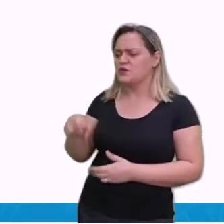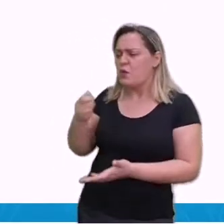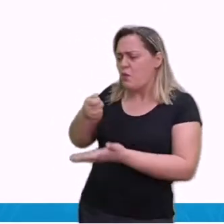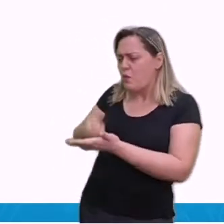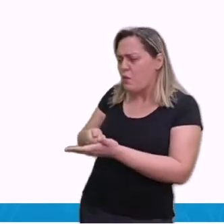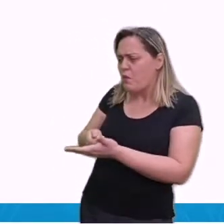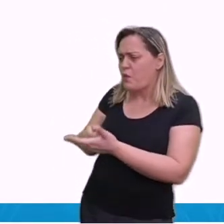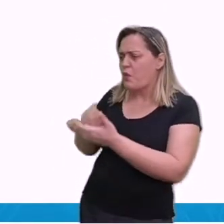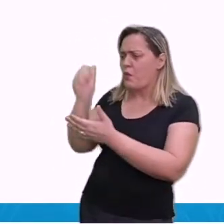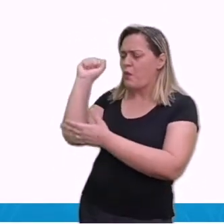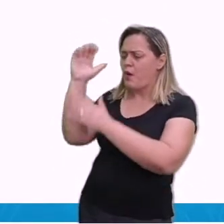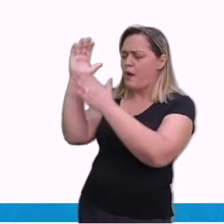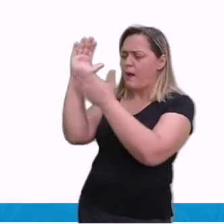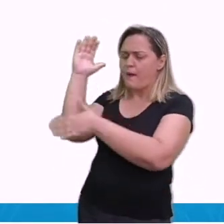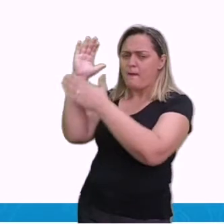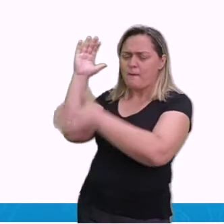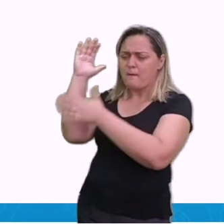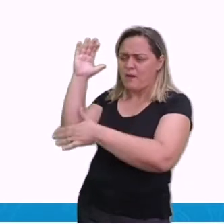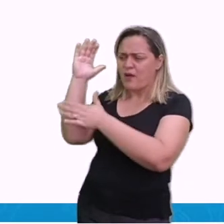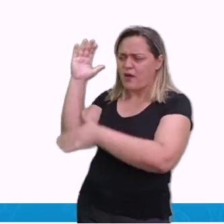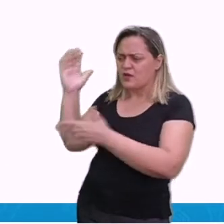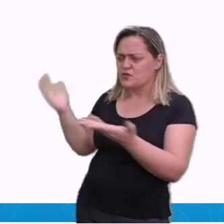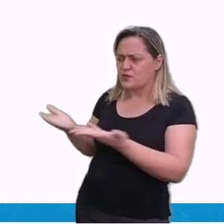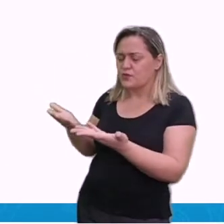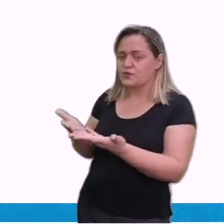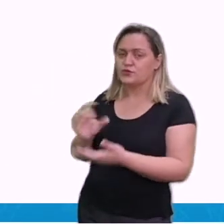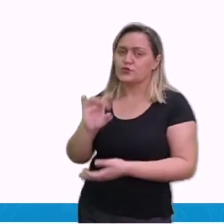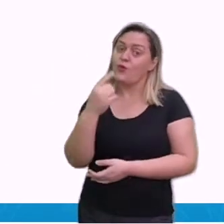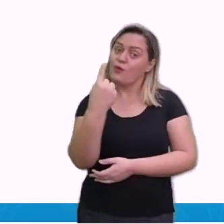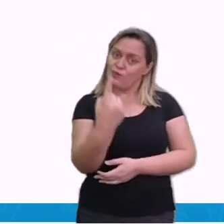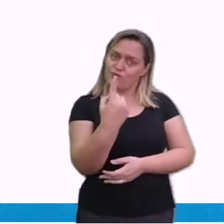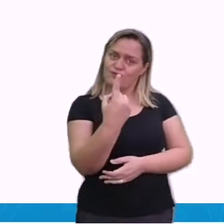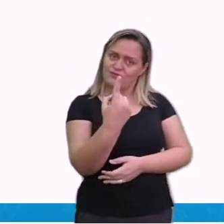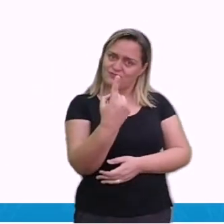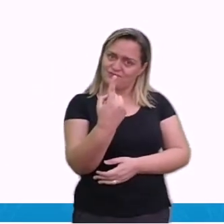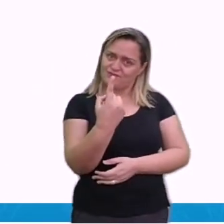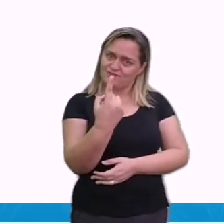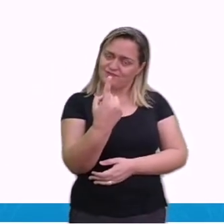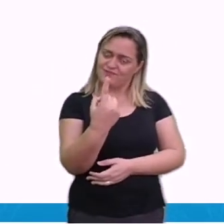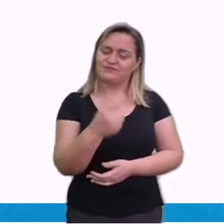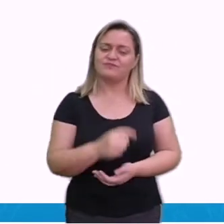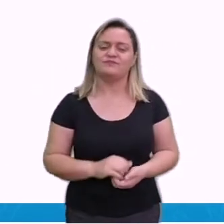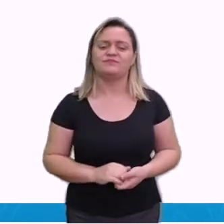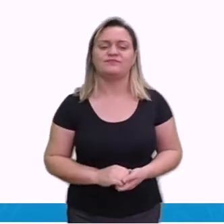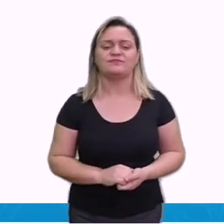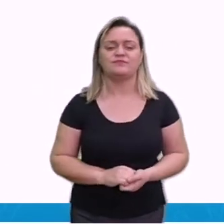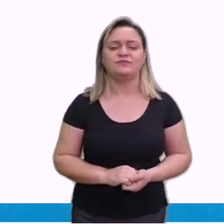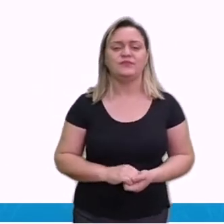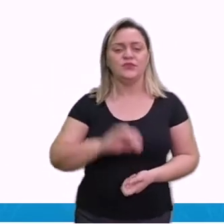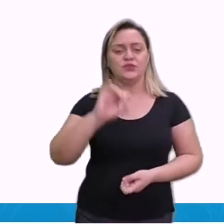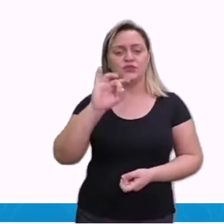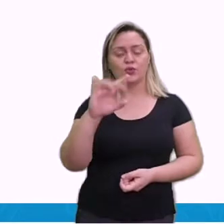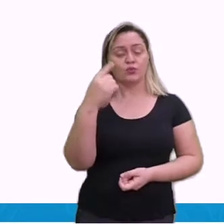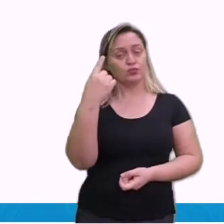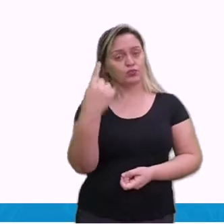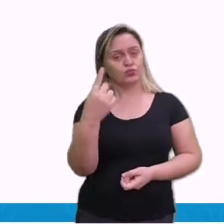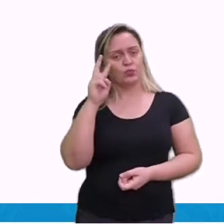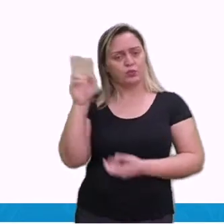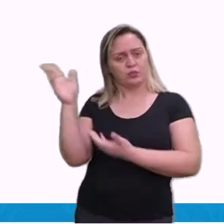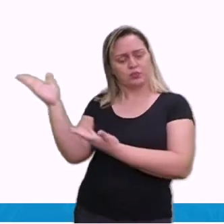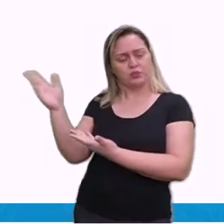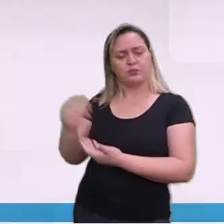abacaxi, somente uma unidade. E agora vamos nos falar um pouquinho, olha lá, apenas uma coisa, um ser ou